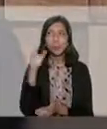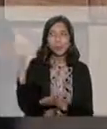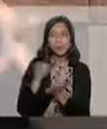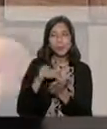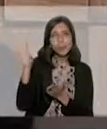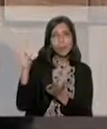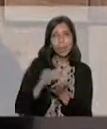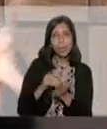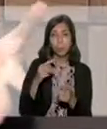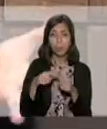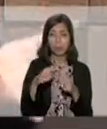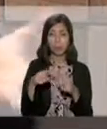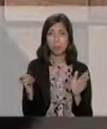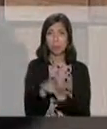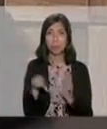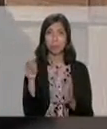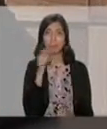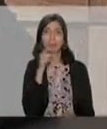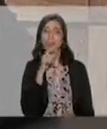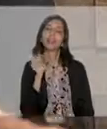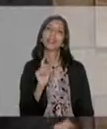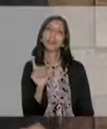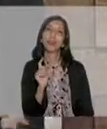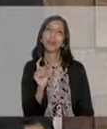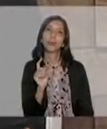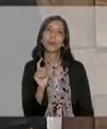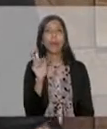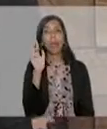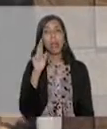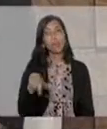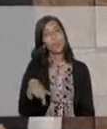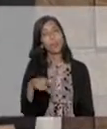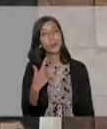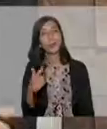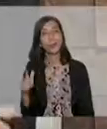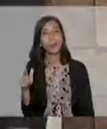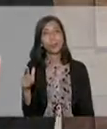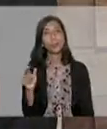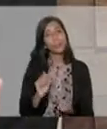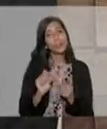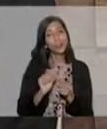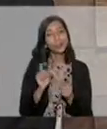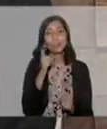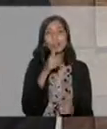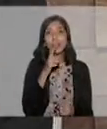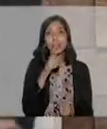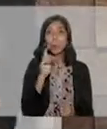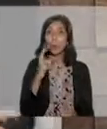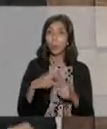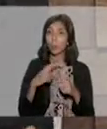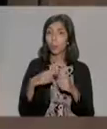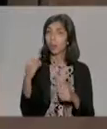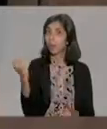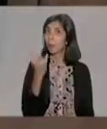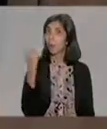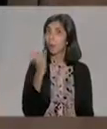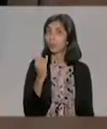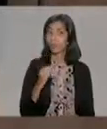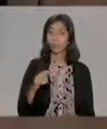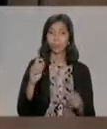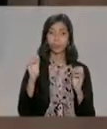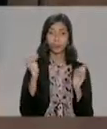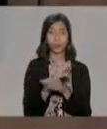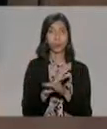aqui. Porque eu não sou a mulher da piada, né? Mas aí você resolvia de outra forma. Resolvia, ninguém percebia. E o importante era a espinha dorsal do